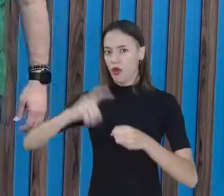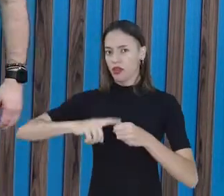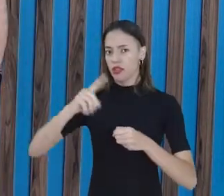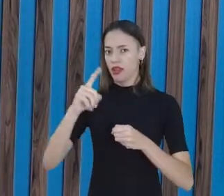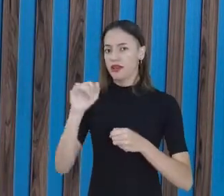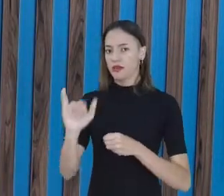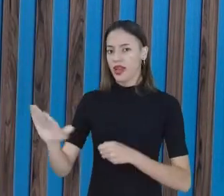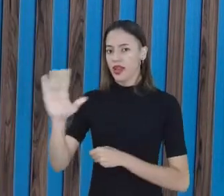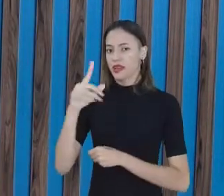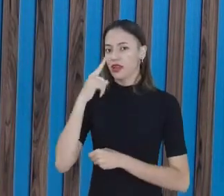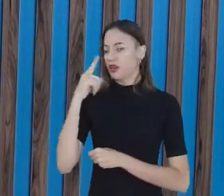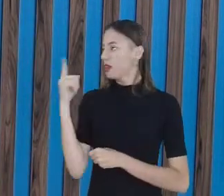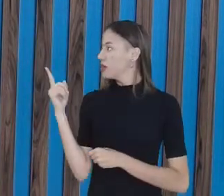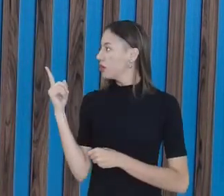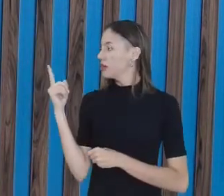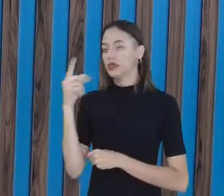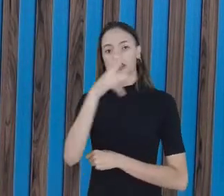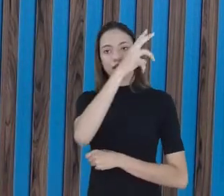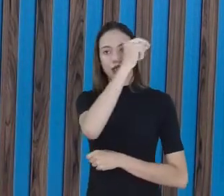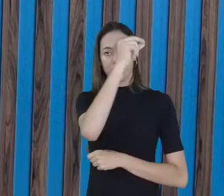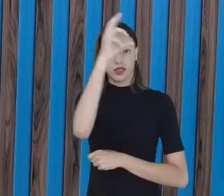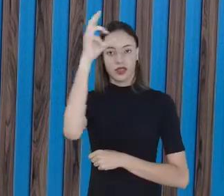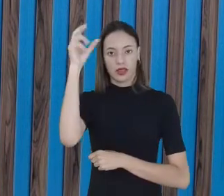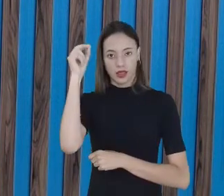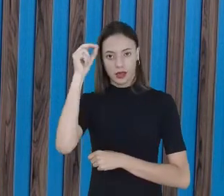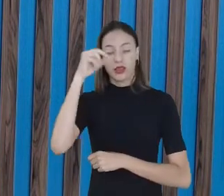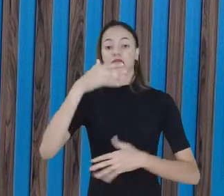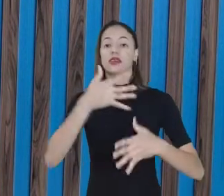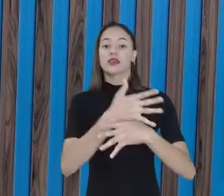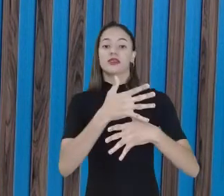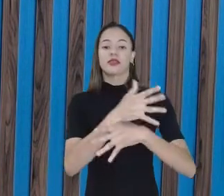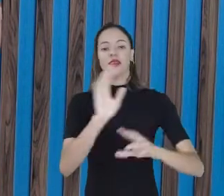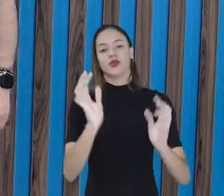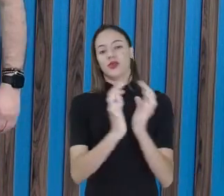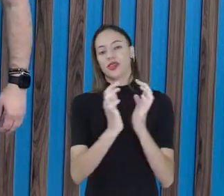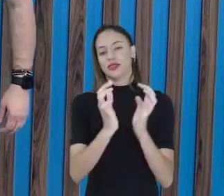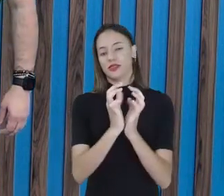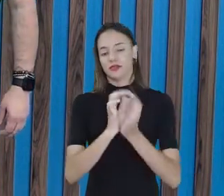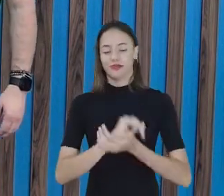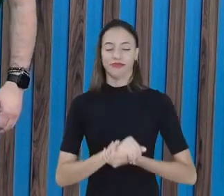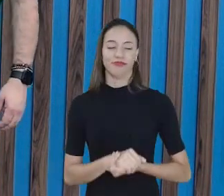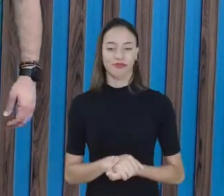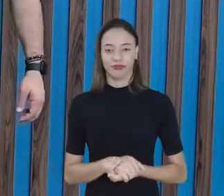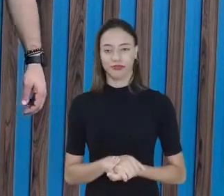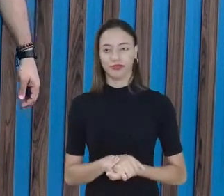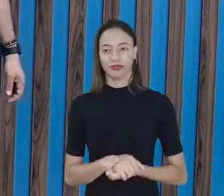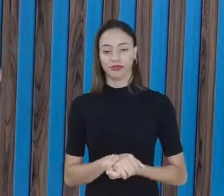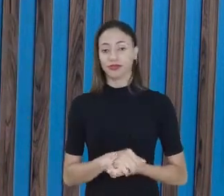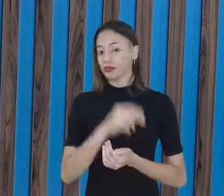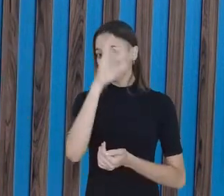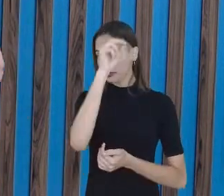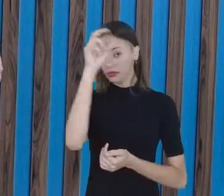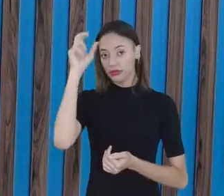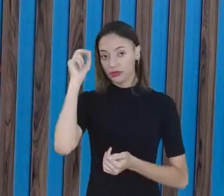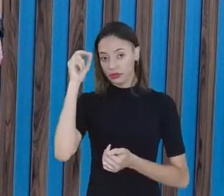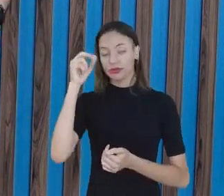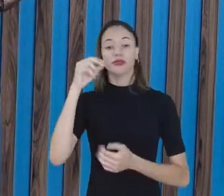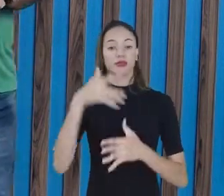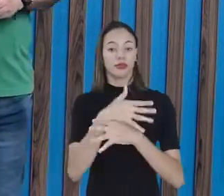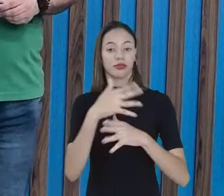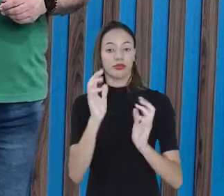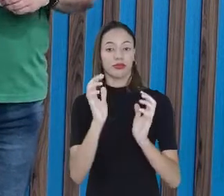gente está falando da prefeitura da cidade do Recife. Então, a prefeitura da cidade